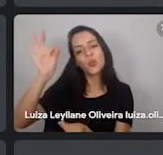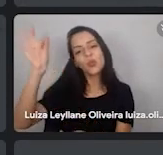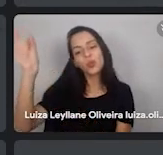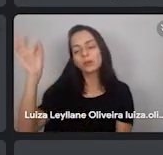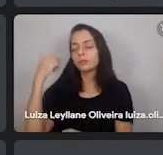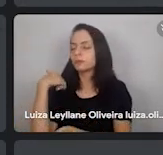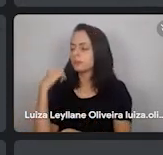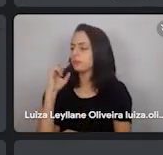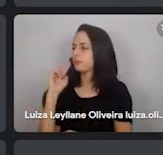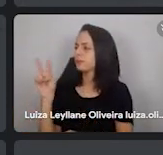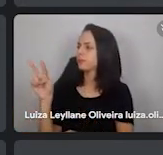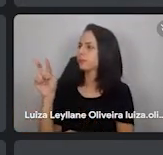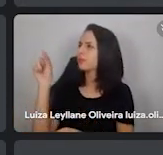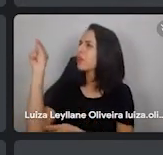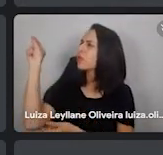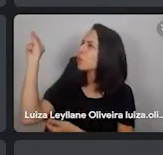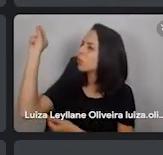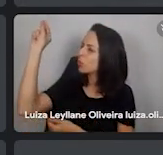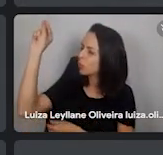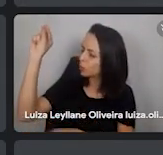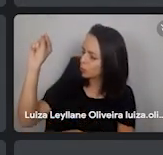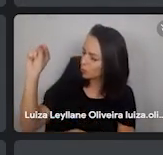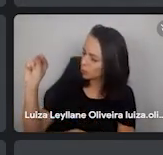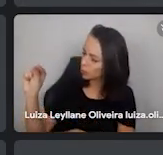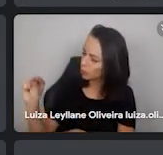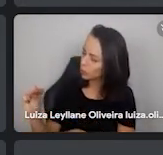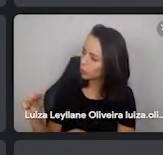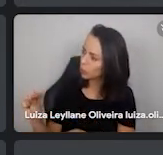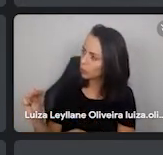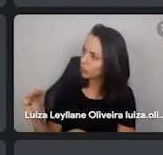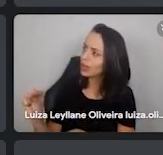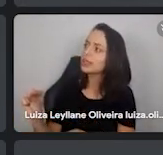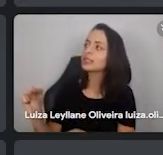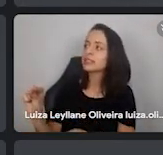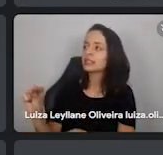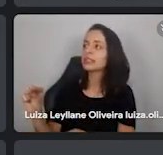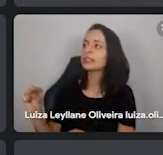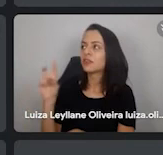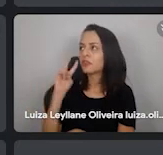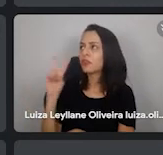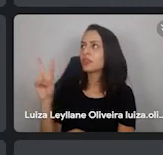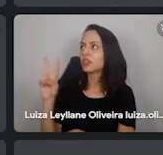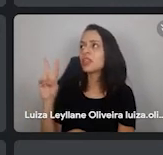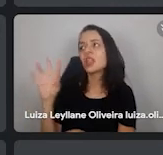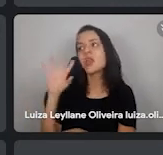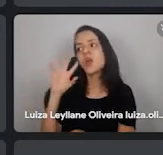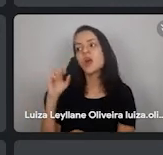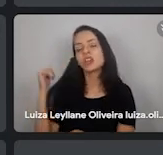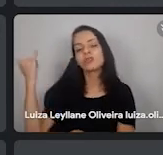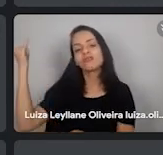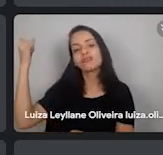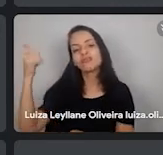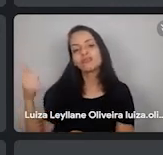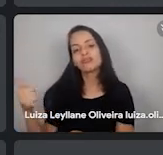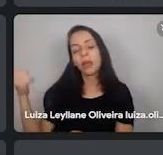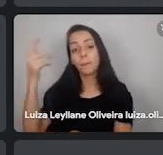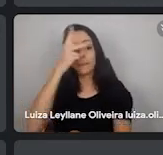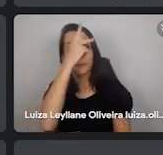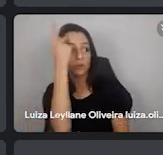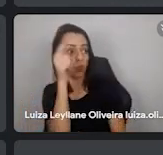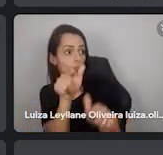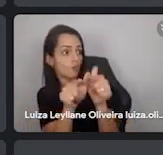ligado. Não tinha ninguém na rua, tudo deserto. Foi mais ou menos nessa época, um frio de